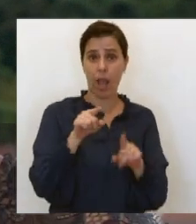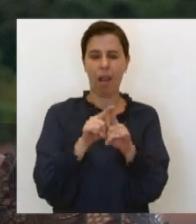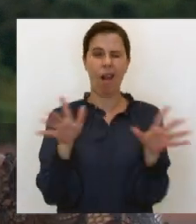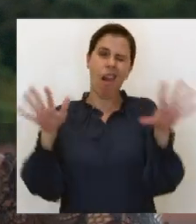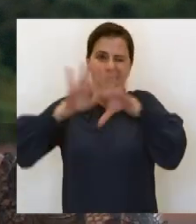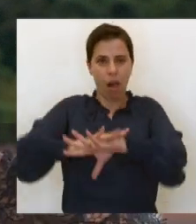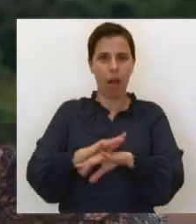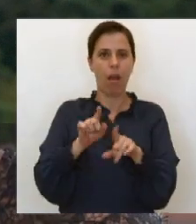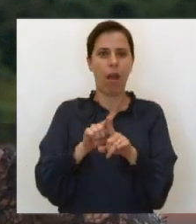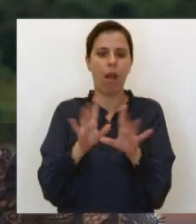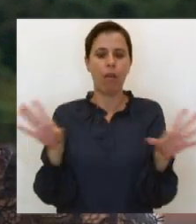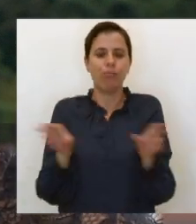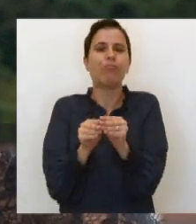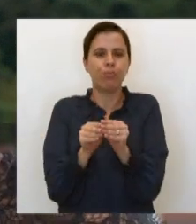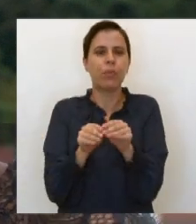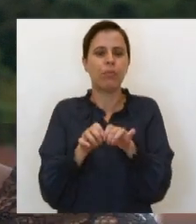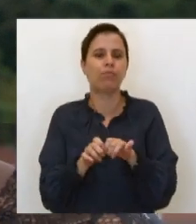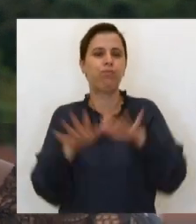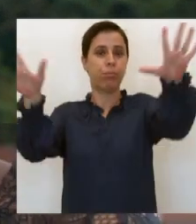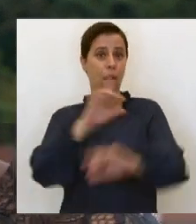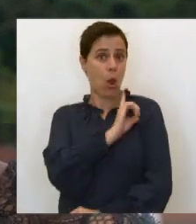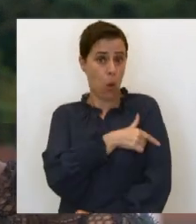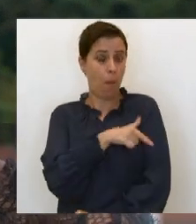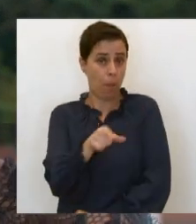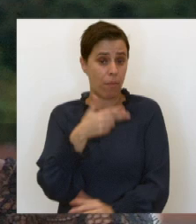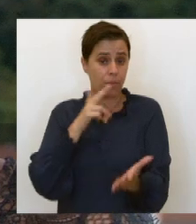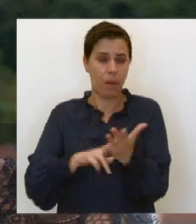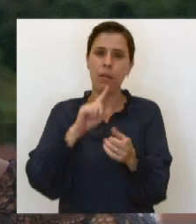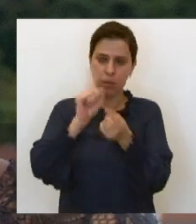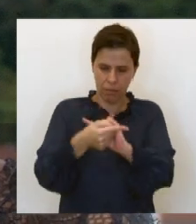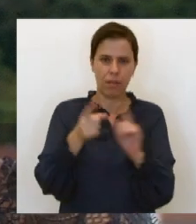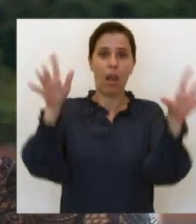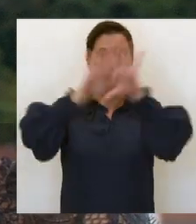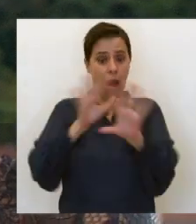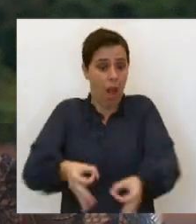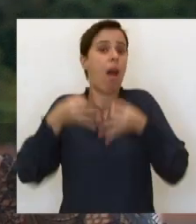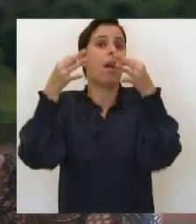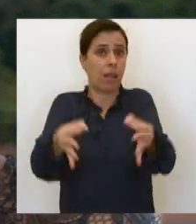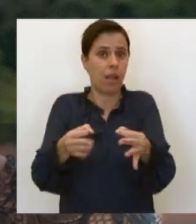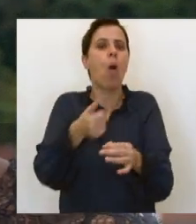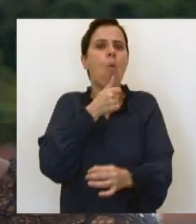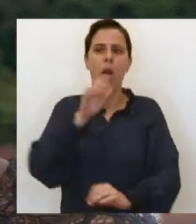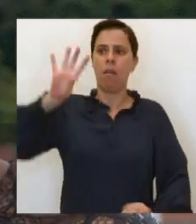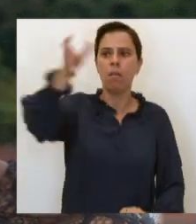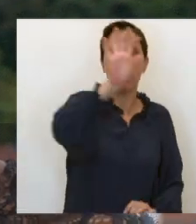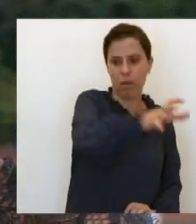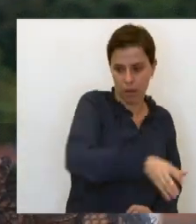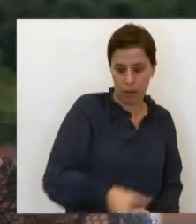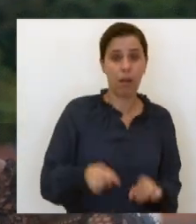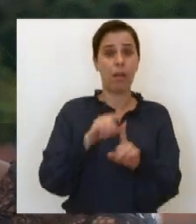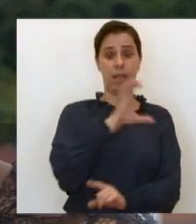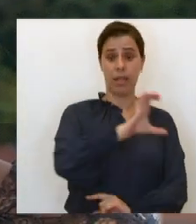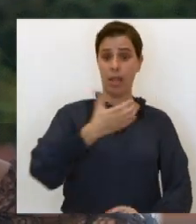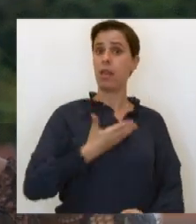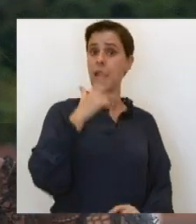sob a capa de ser uma consolidação da descentralização de competências, ilude e adia o caminho da regionalização, porque